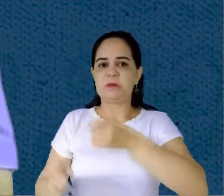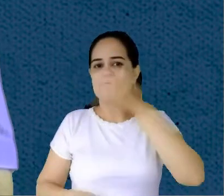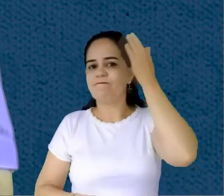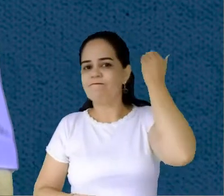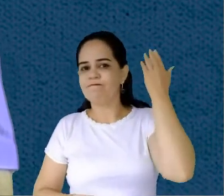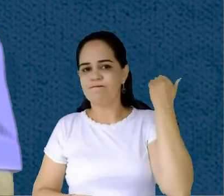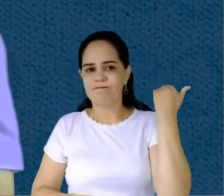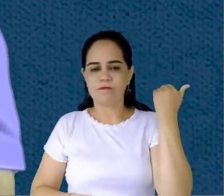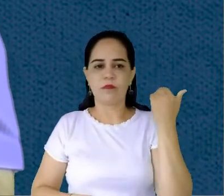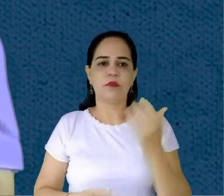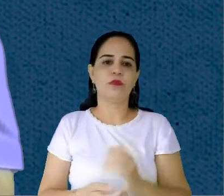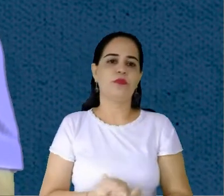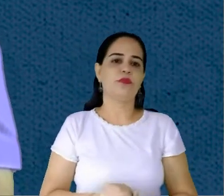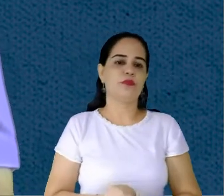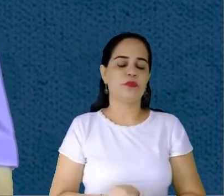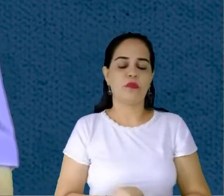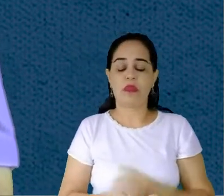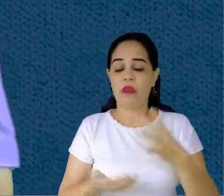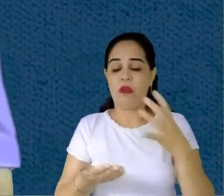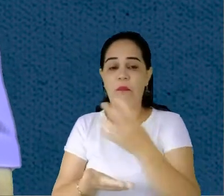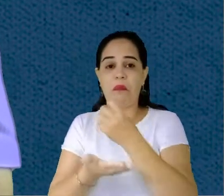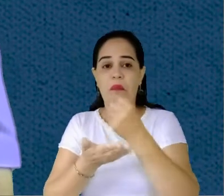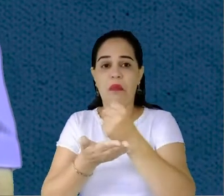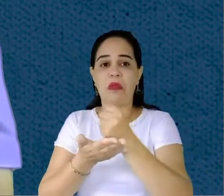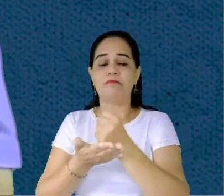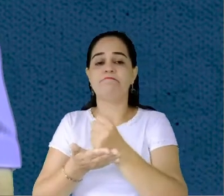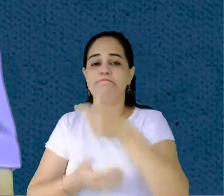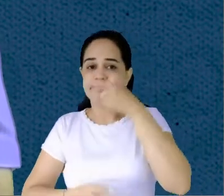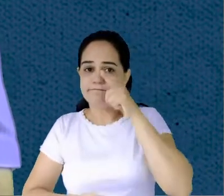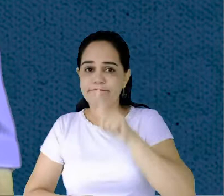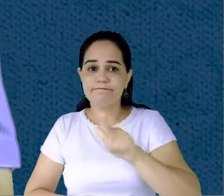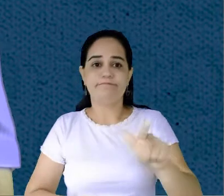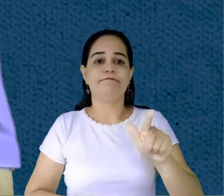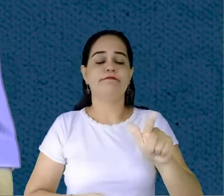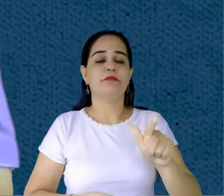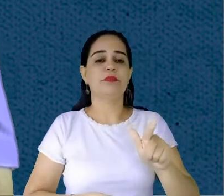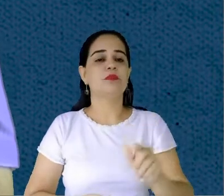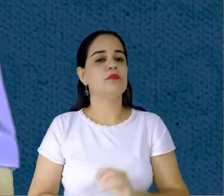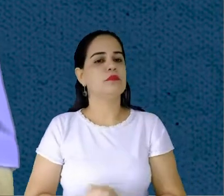a circuncisão de todos para que eles pudessem se salvar.